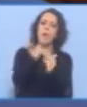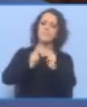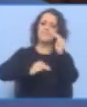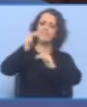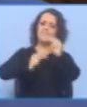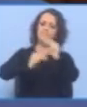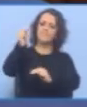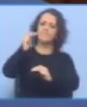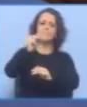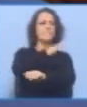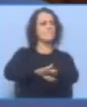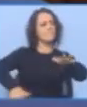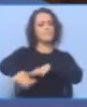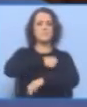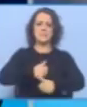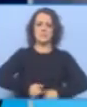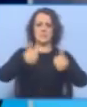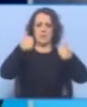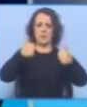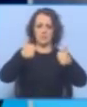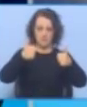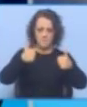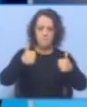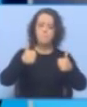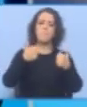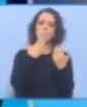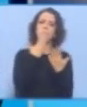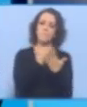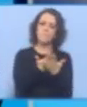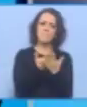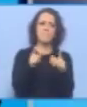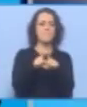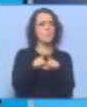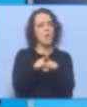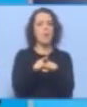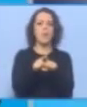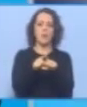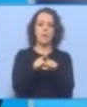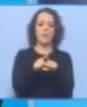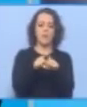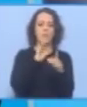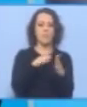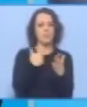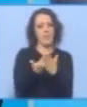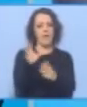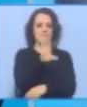da cidade. É uma boa forma também de reagir a este